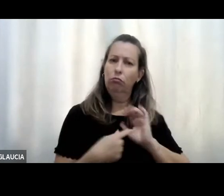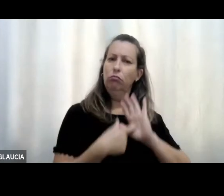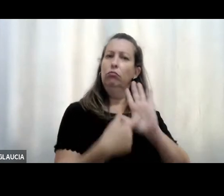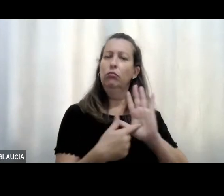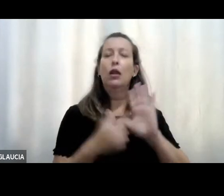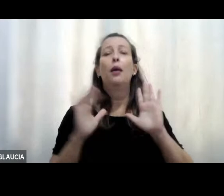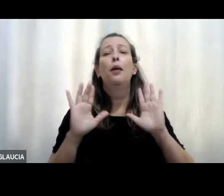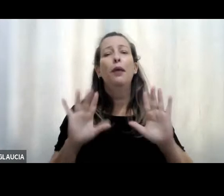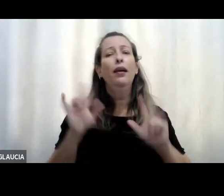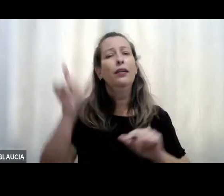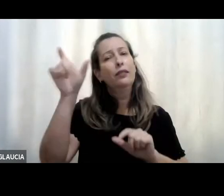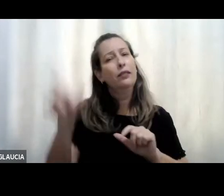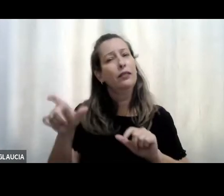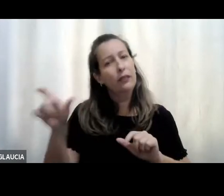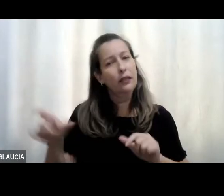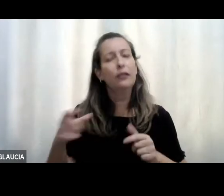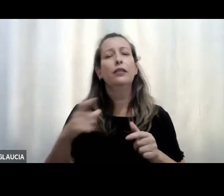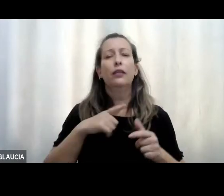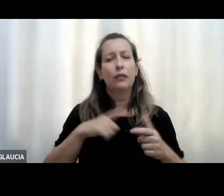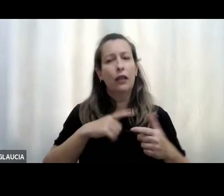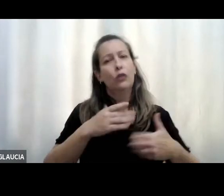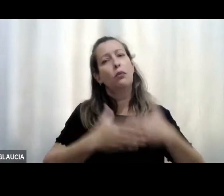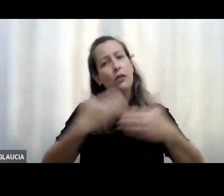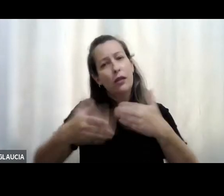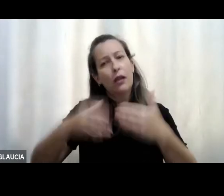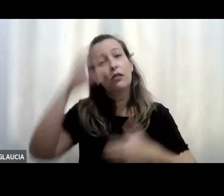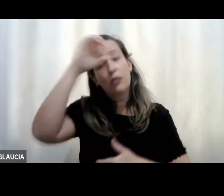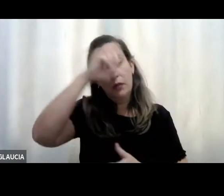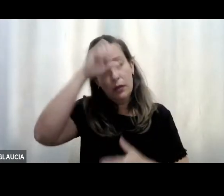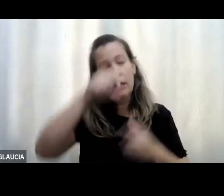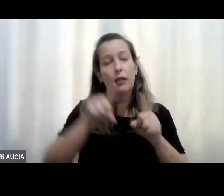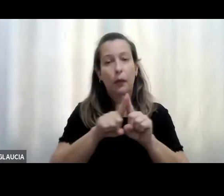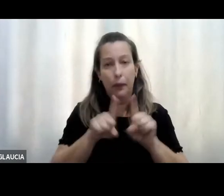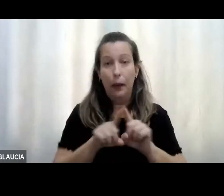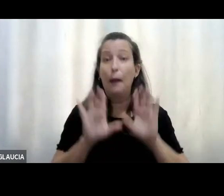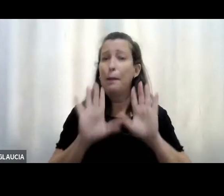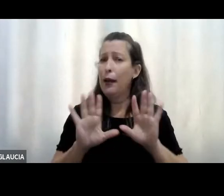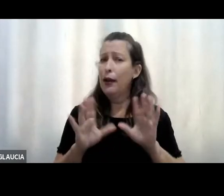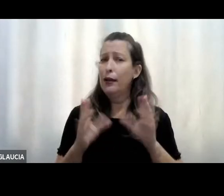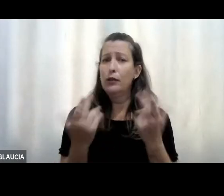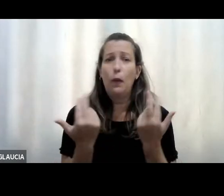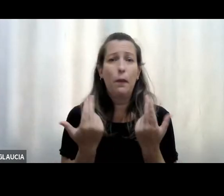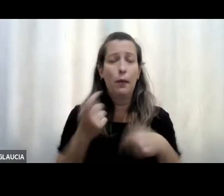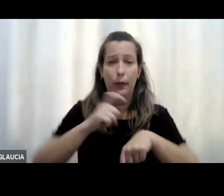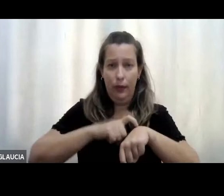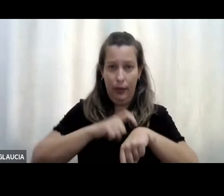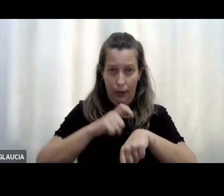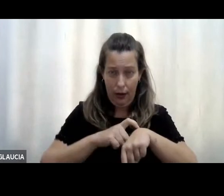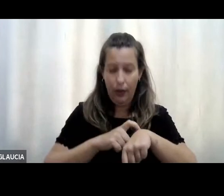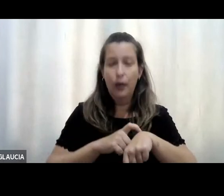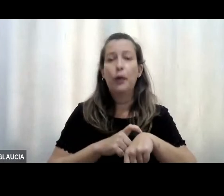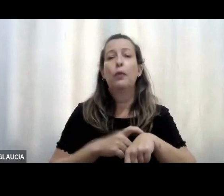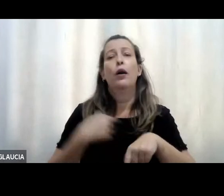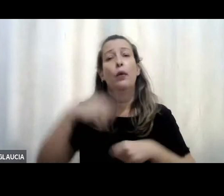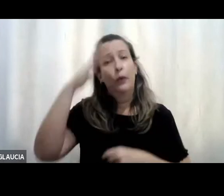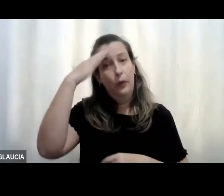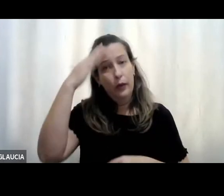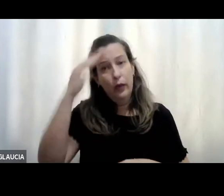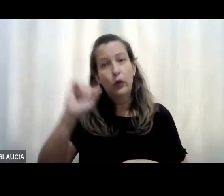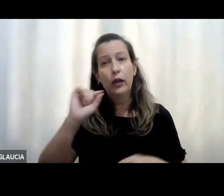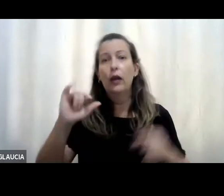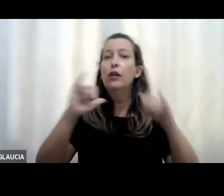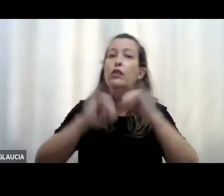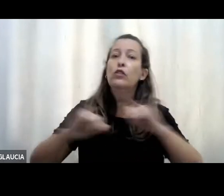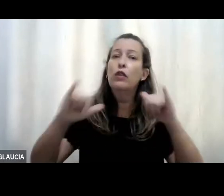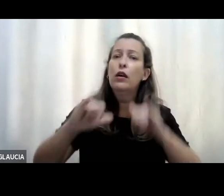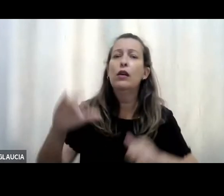eles estão também num processo de aprendizado. Mas, ao mesmo tempo, Raquel, eu estou entendendo que a divulgação científica não é uma